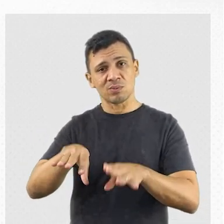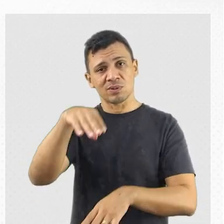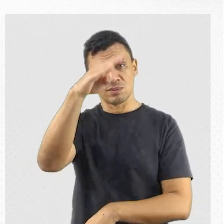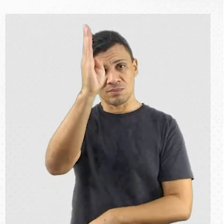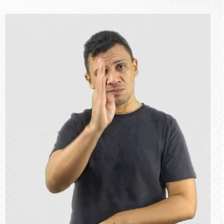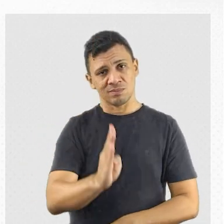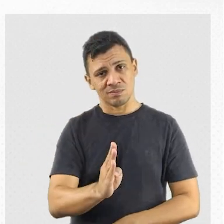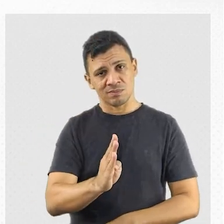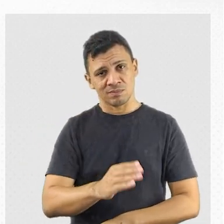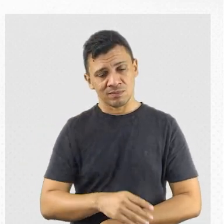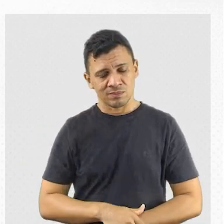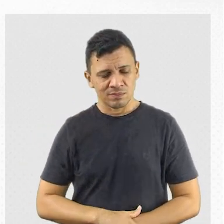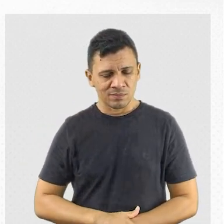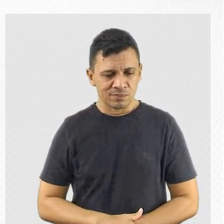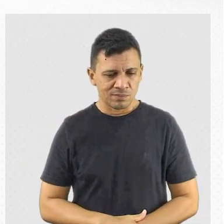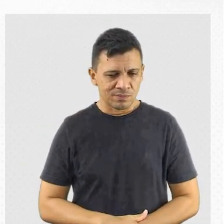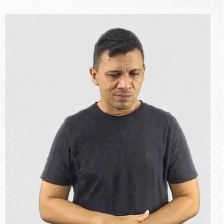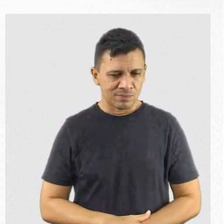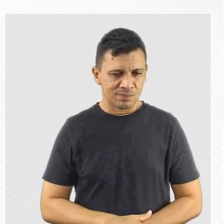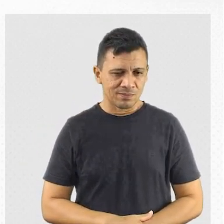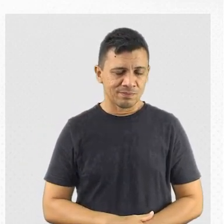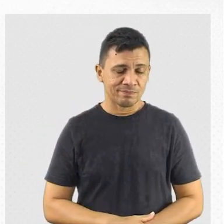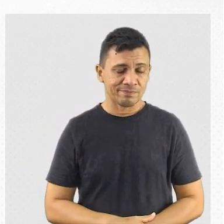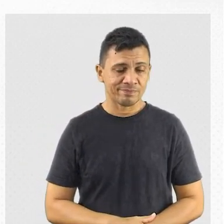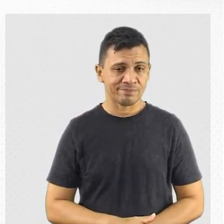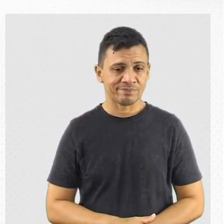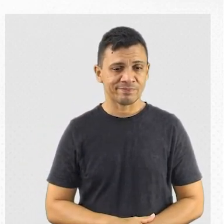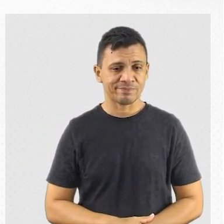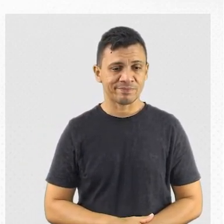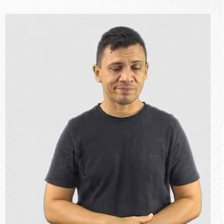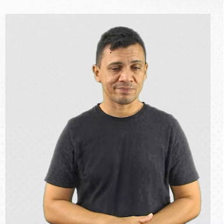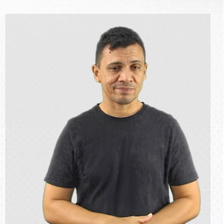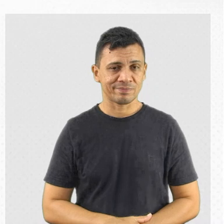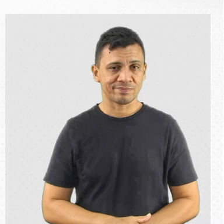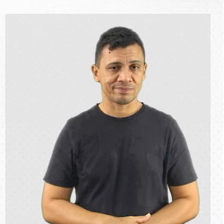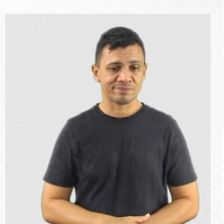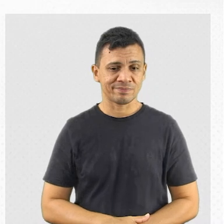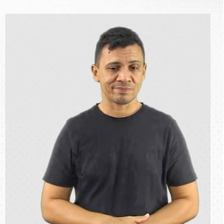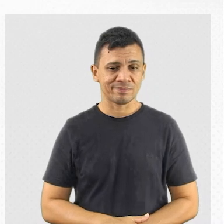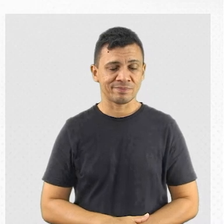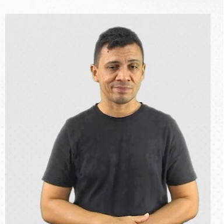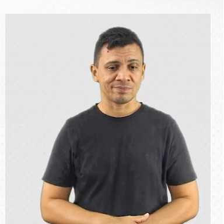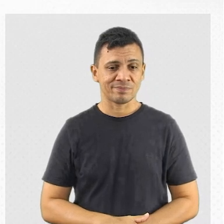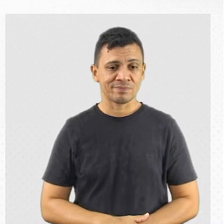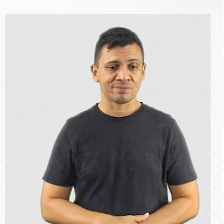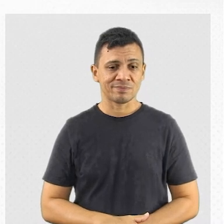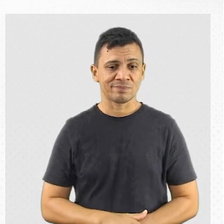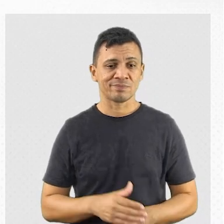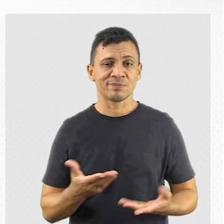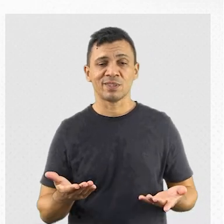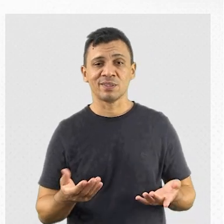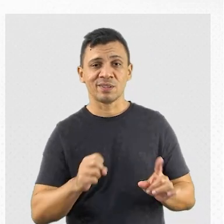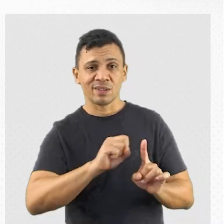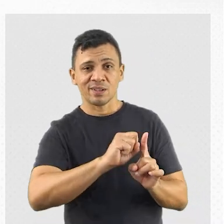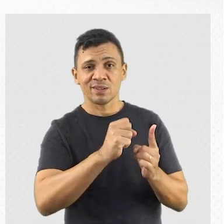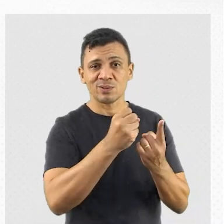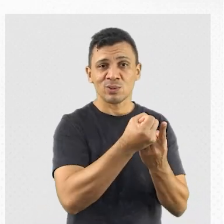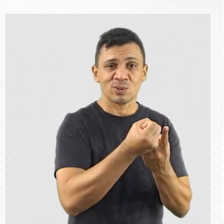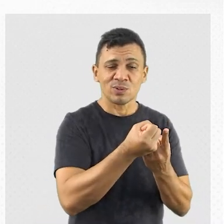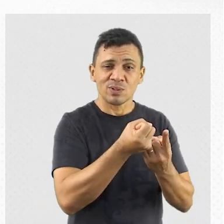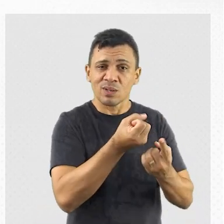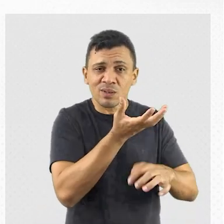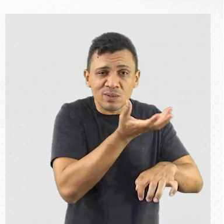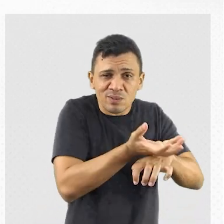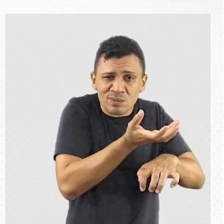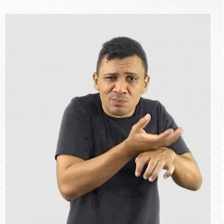porque a maior parte de nós tem um vínculo muito forte com as regras que aprendeu ao longo da vida e tem uma certa